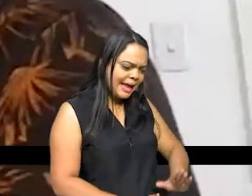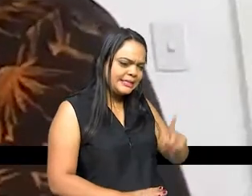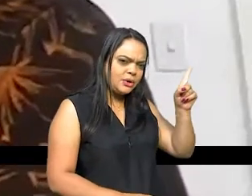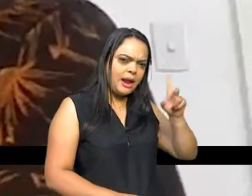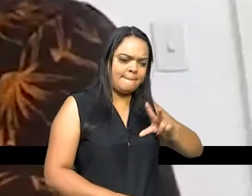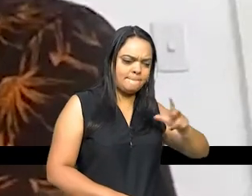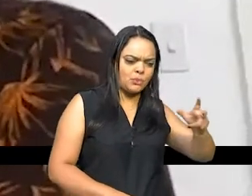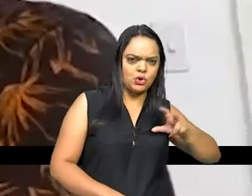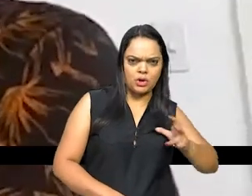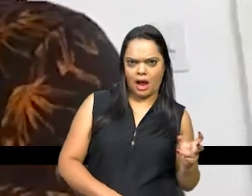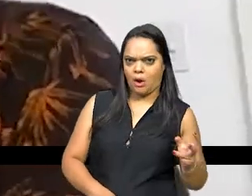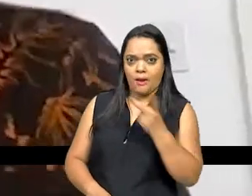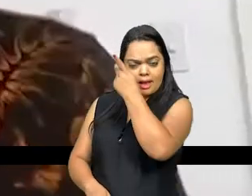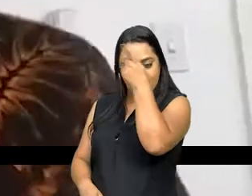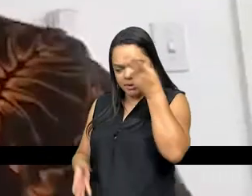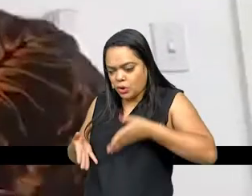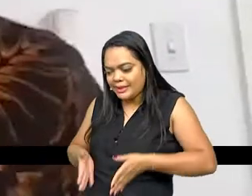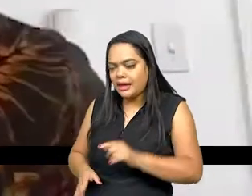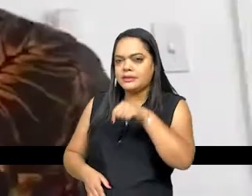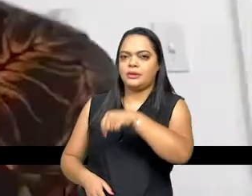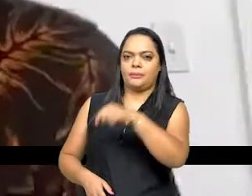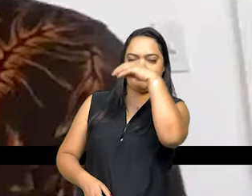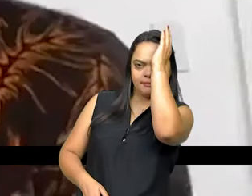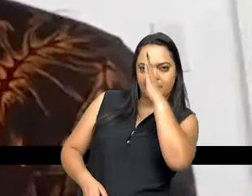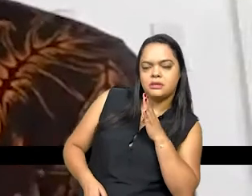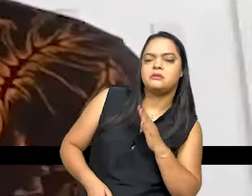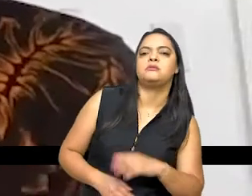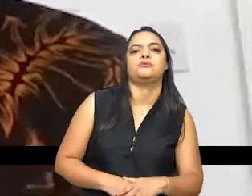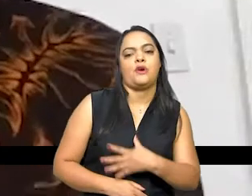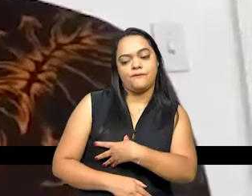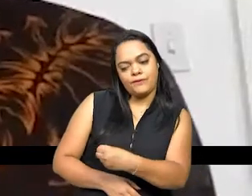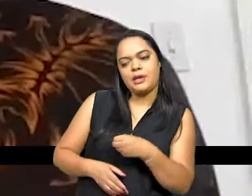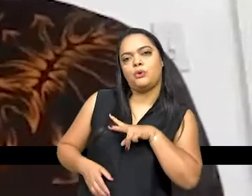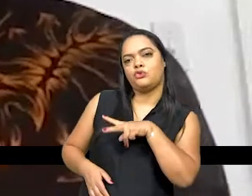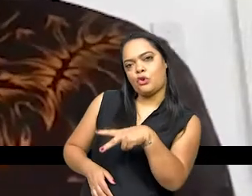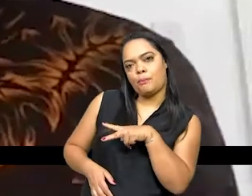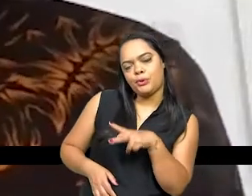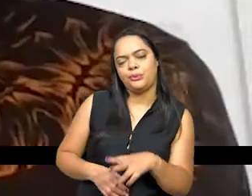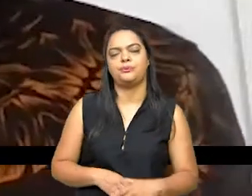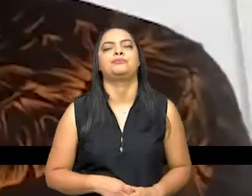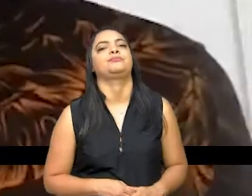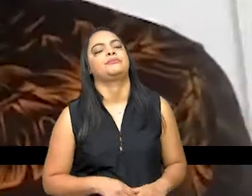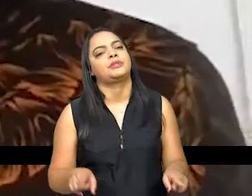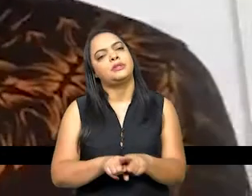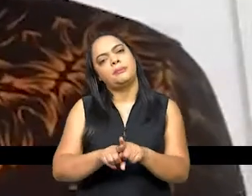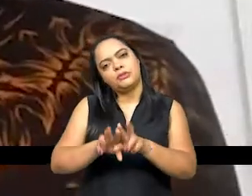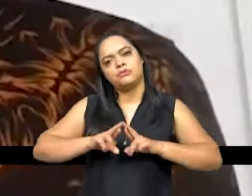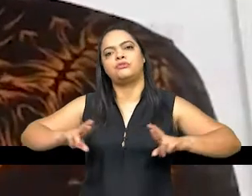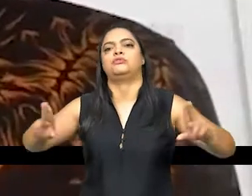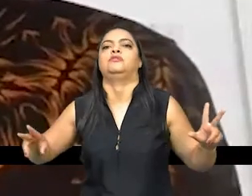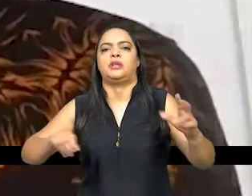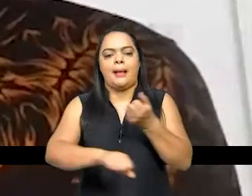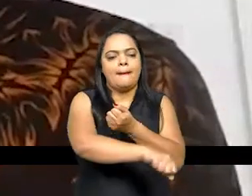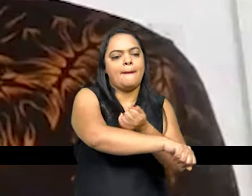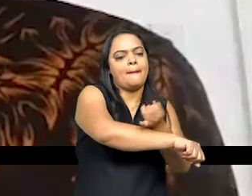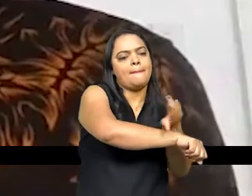e o português que é nascido em Portugal. Outras coisas que diferenciam. Existia a noção de brancos de